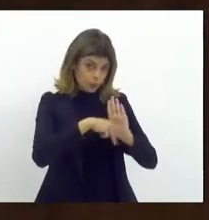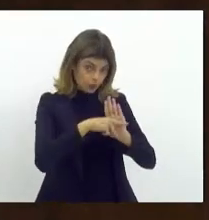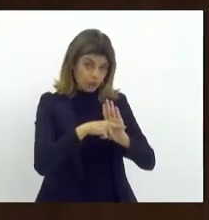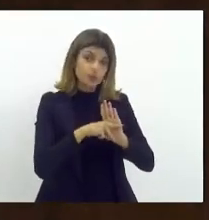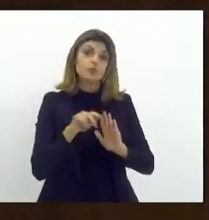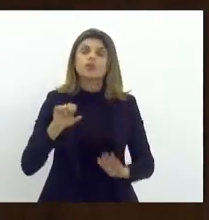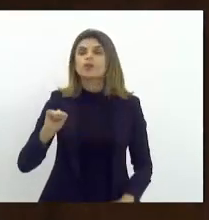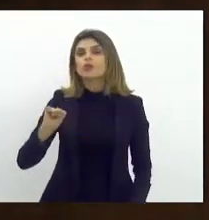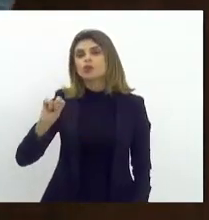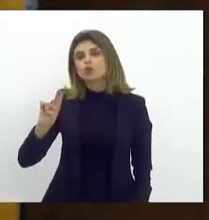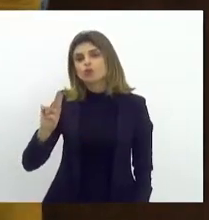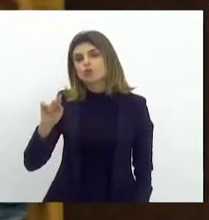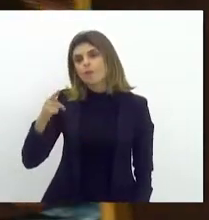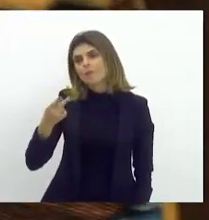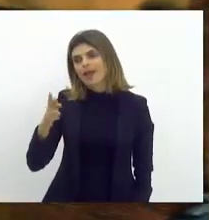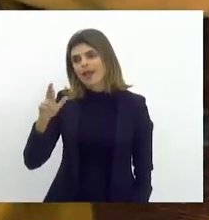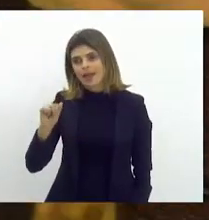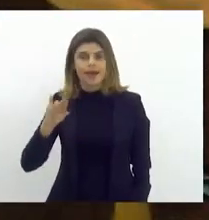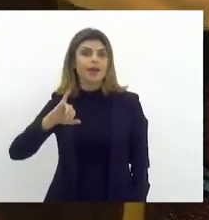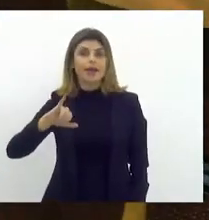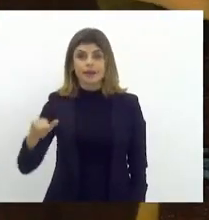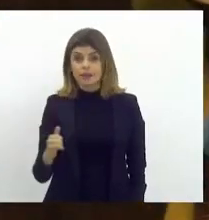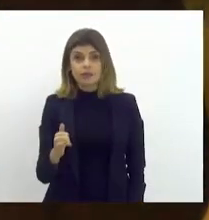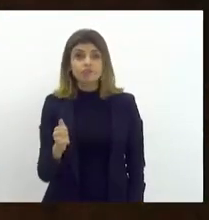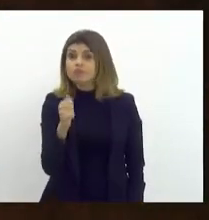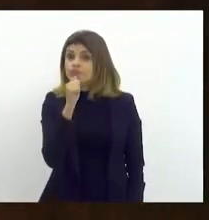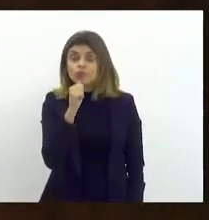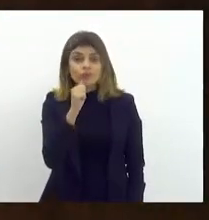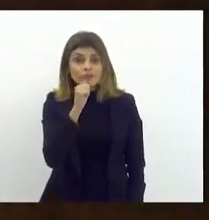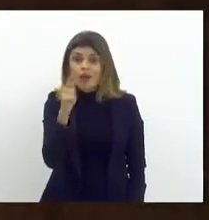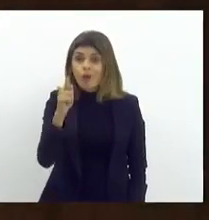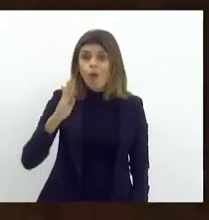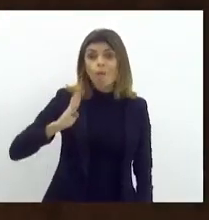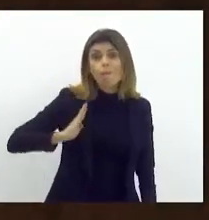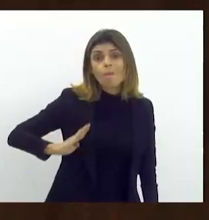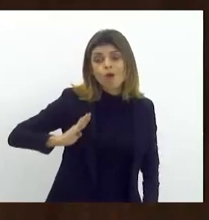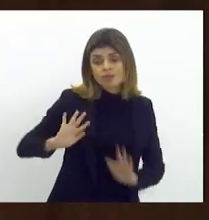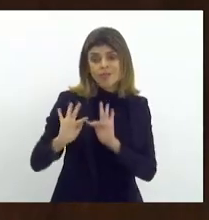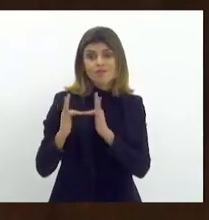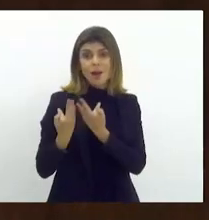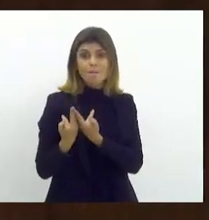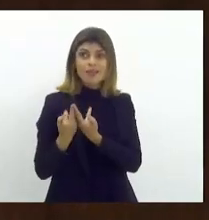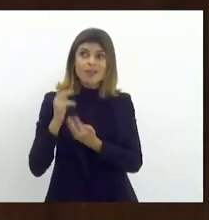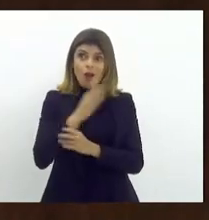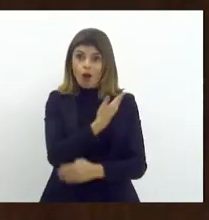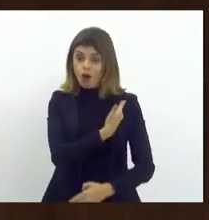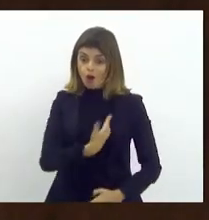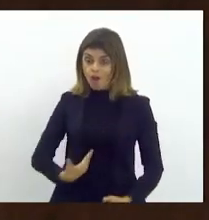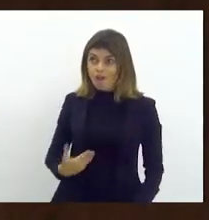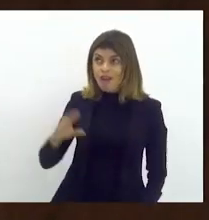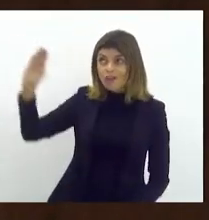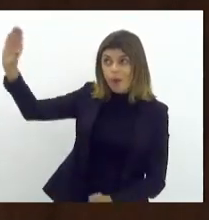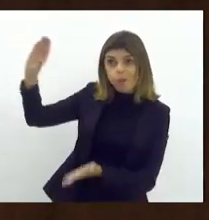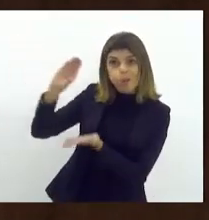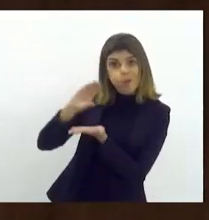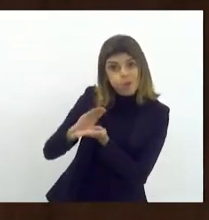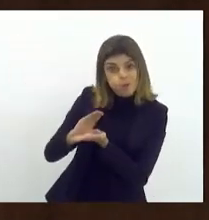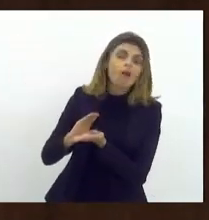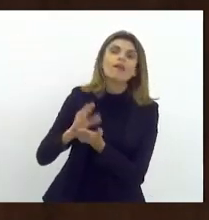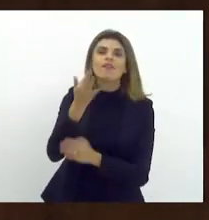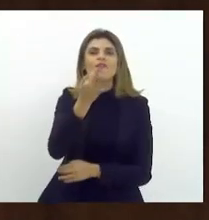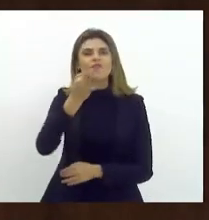supera Rio é que não tem condição de estar no programa Bolsa Família então ainda que se tem aí uma uma